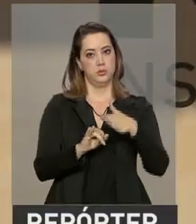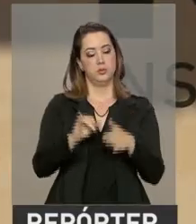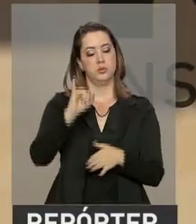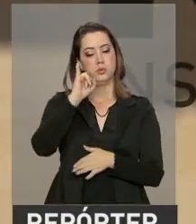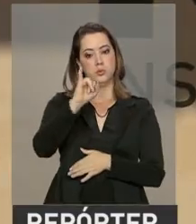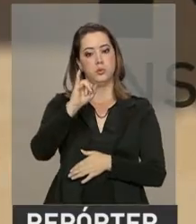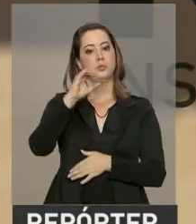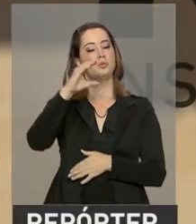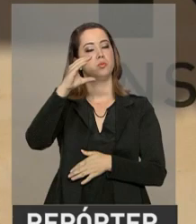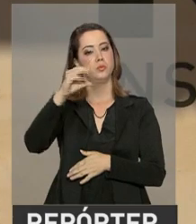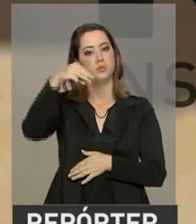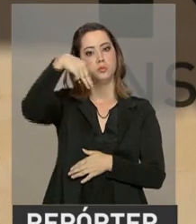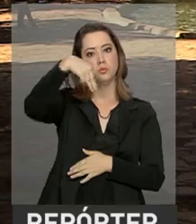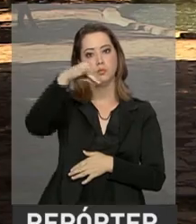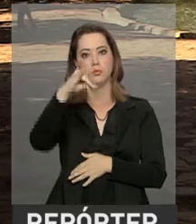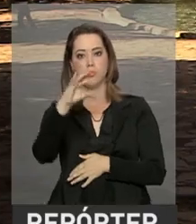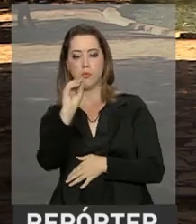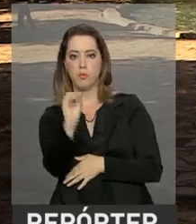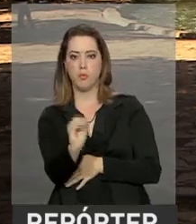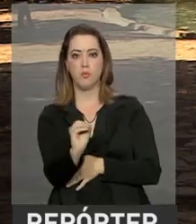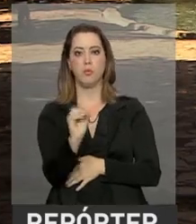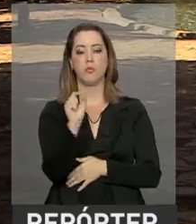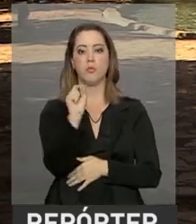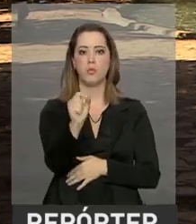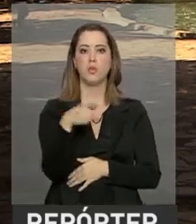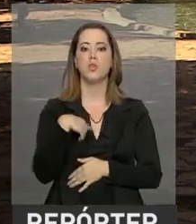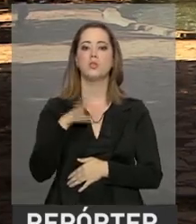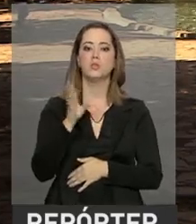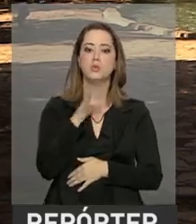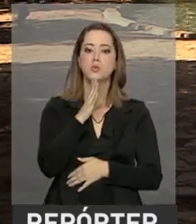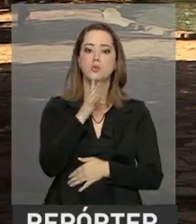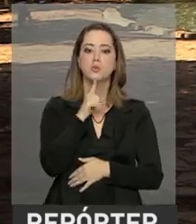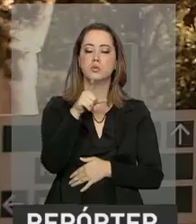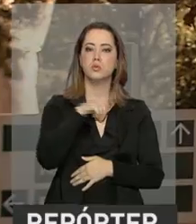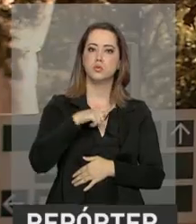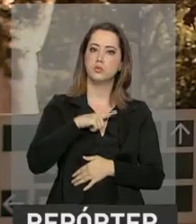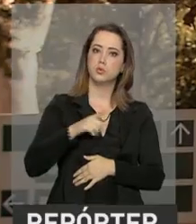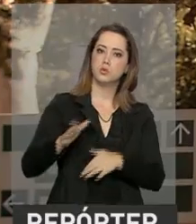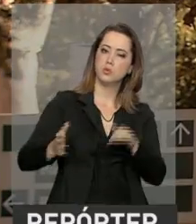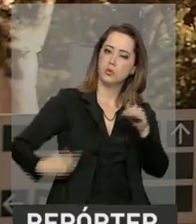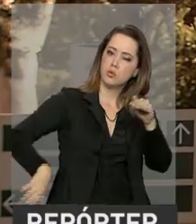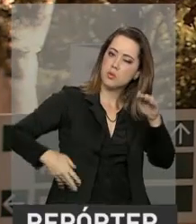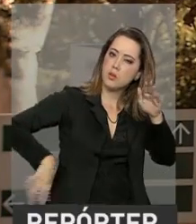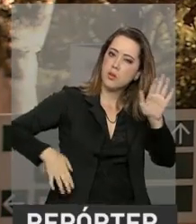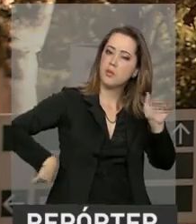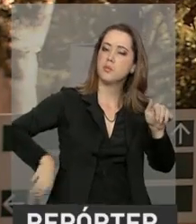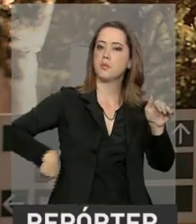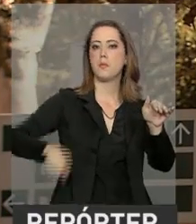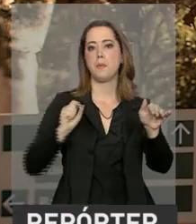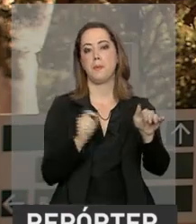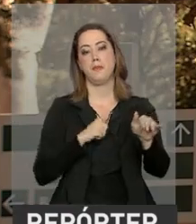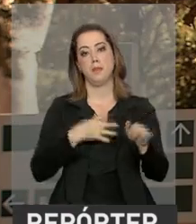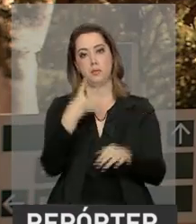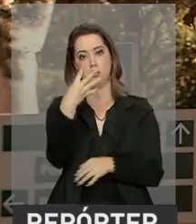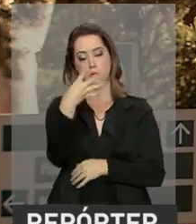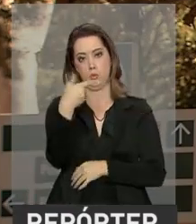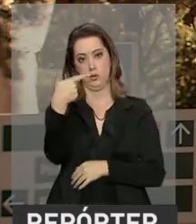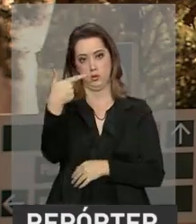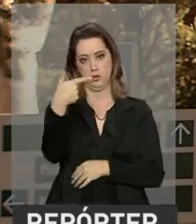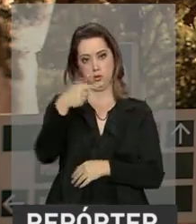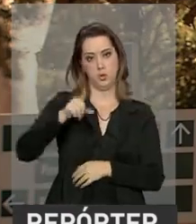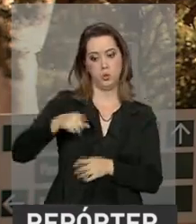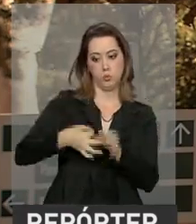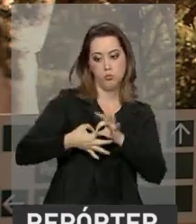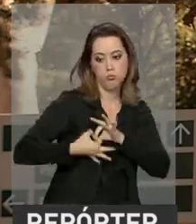conservação da biodiversidade conhecido pelas piscinas de águas naturais a unidade abriga cerca de 42.000